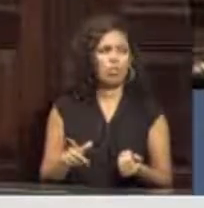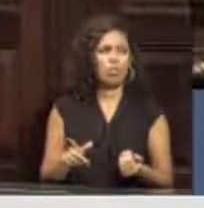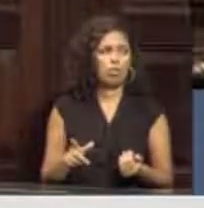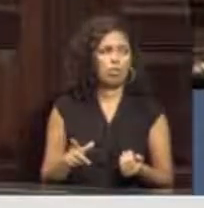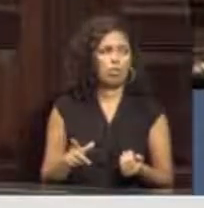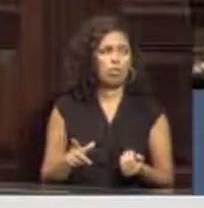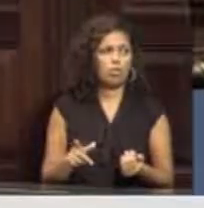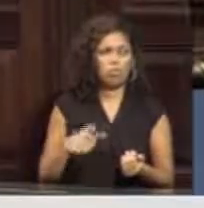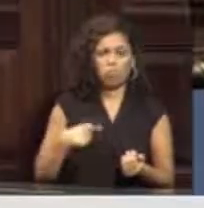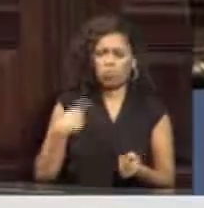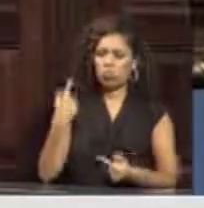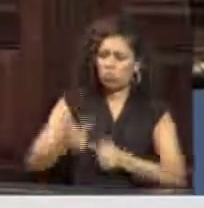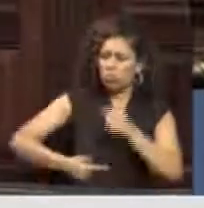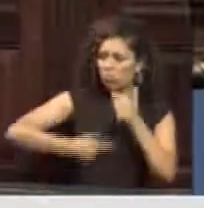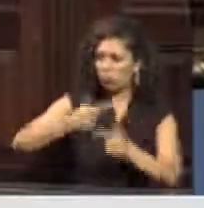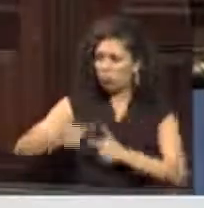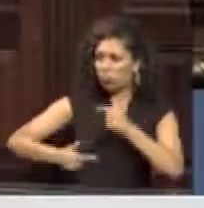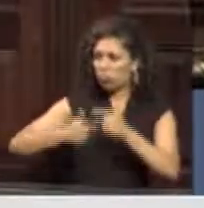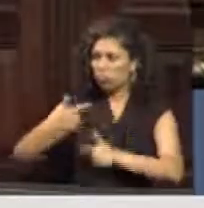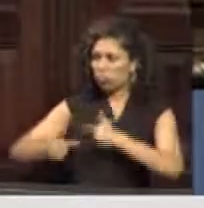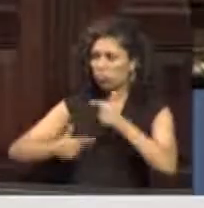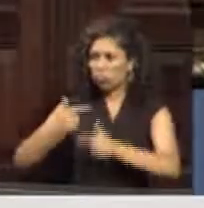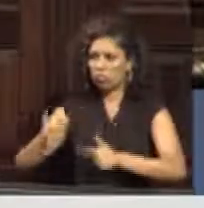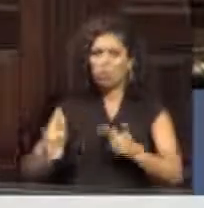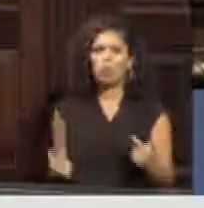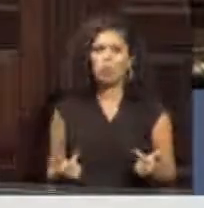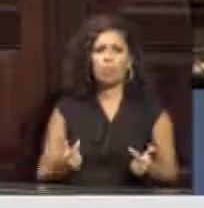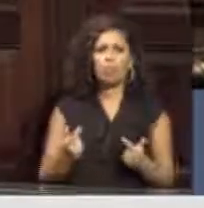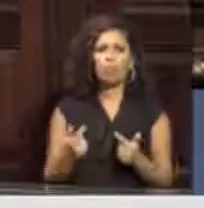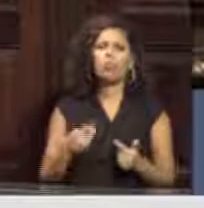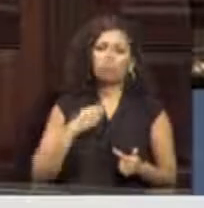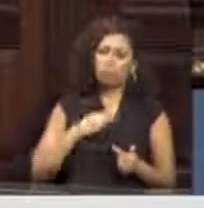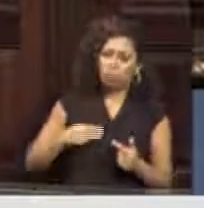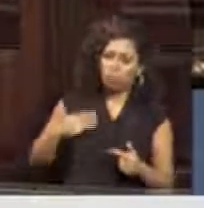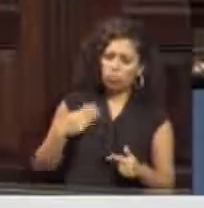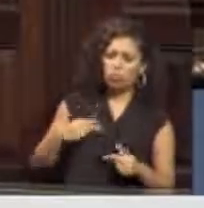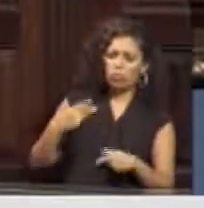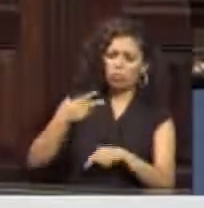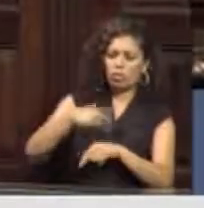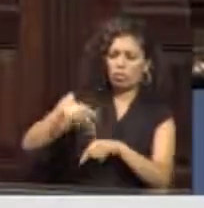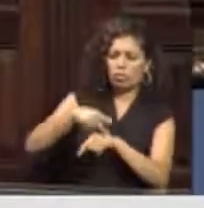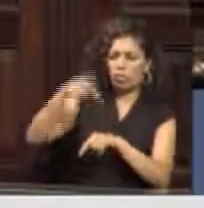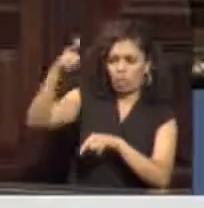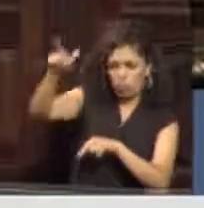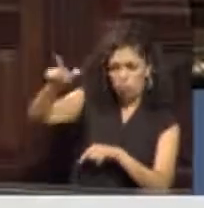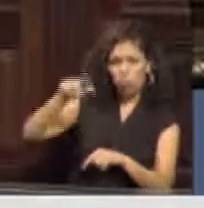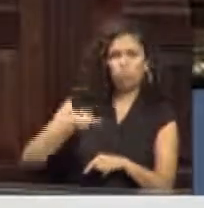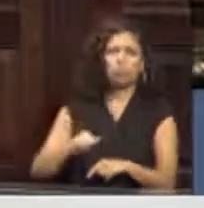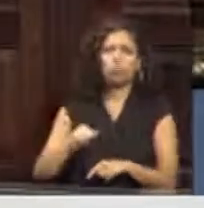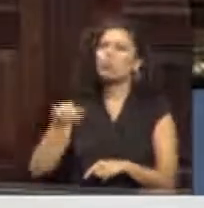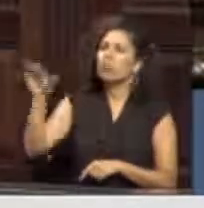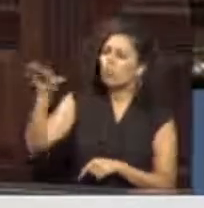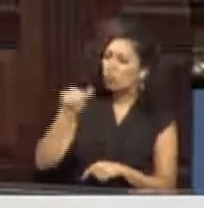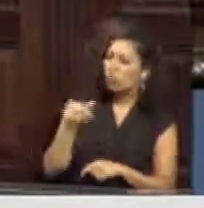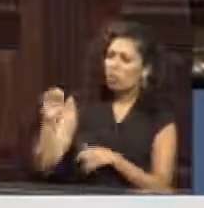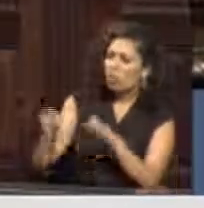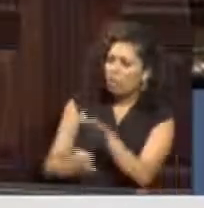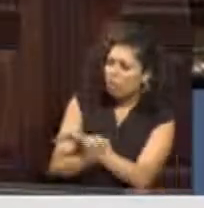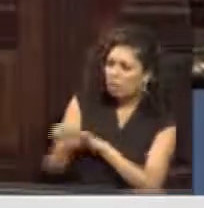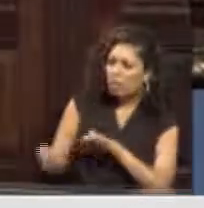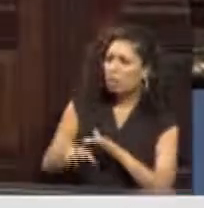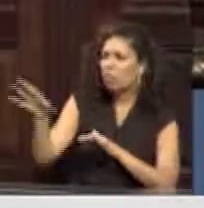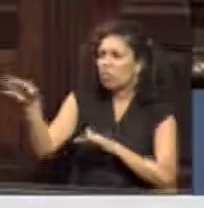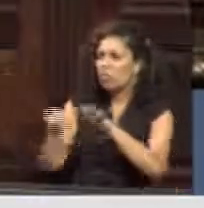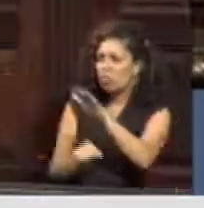um dos trabalhos do Ministério das Relações Exteriores. Incentivar nossas empresas promover nossas empresas